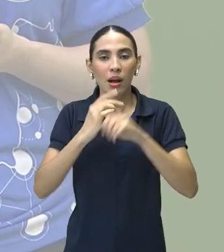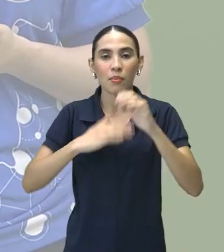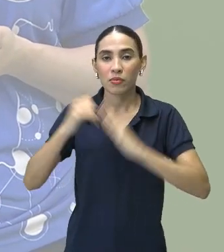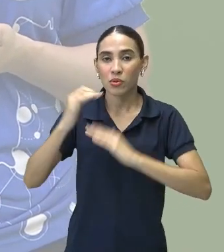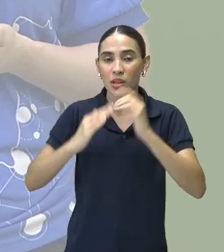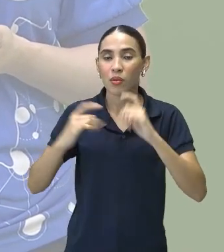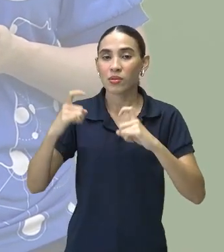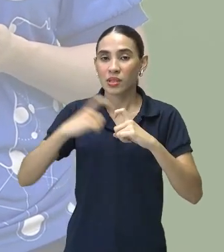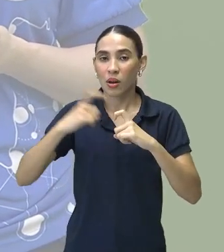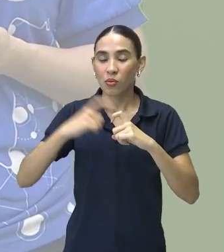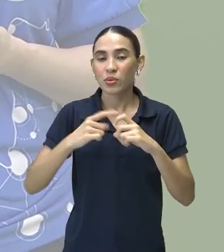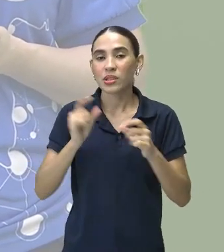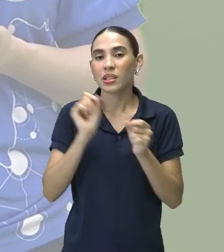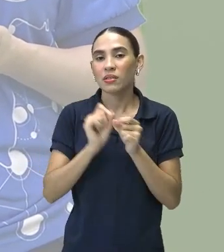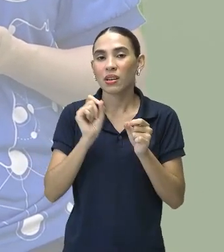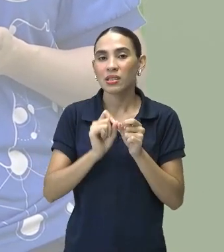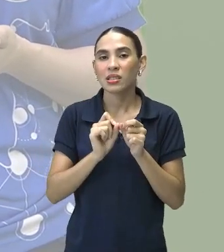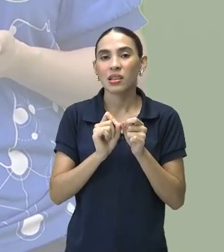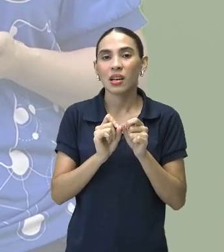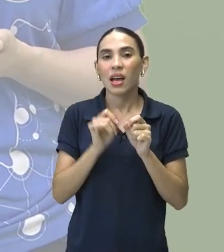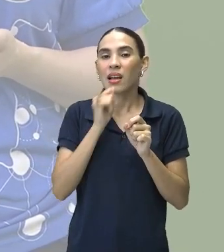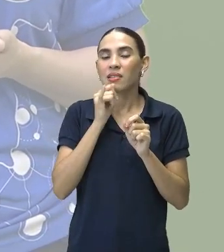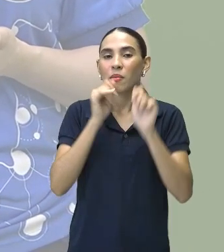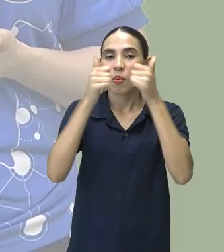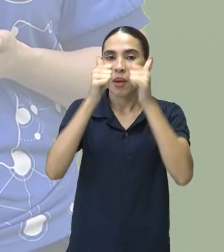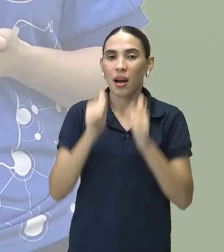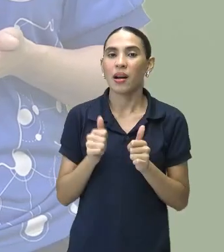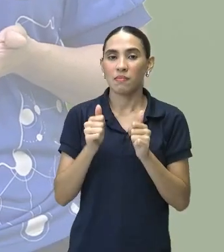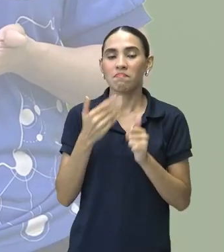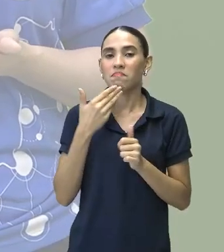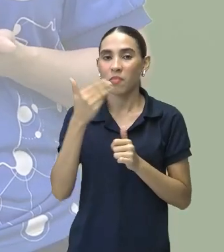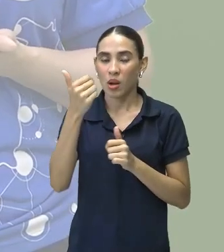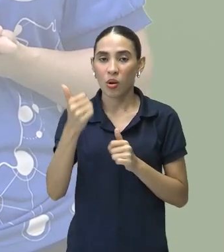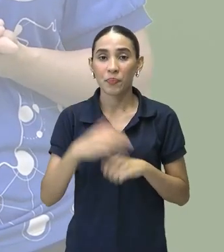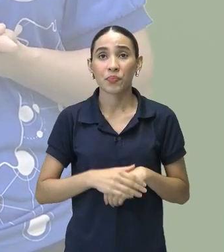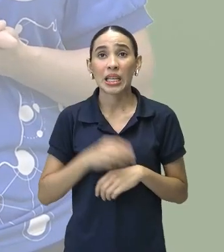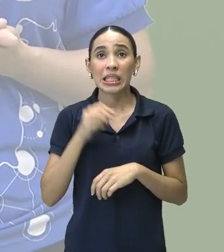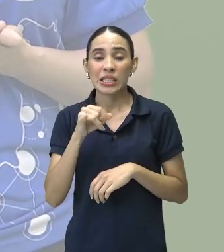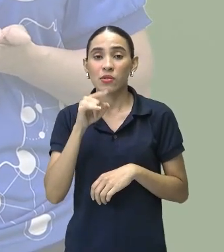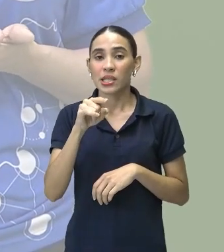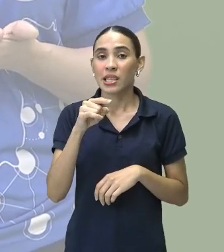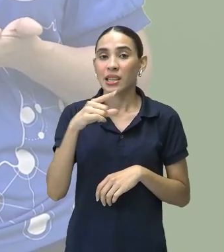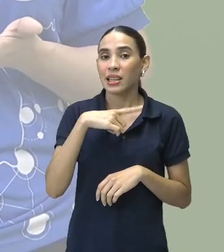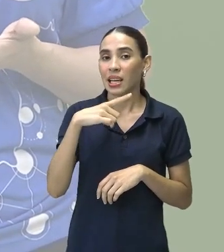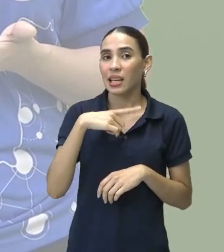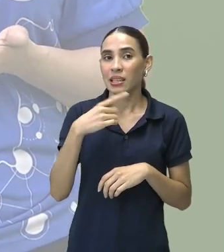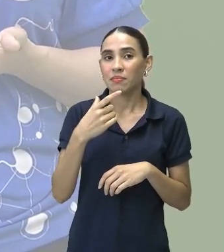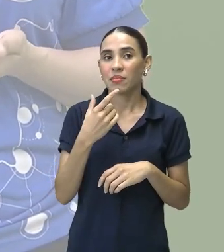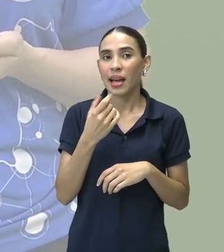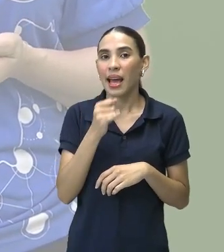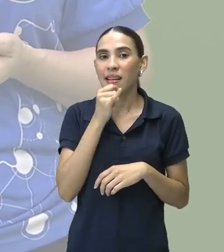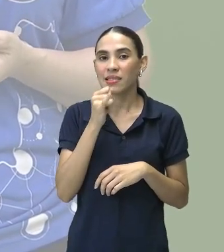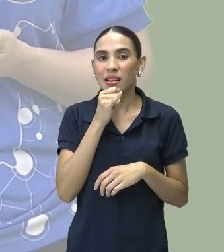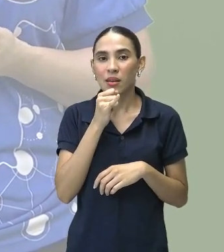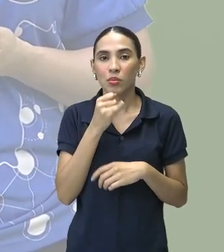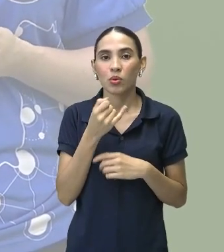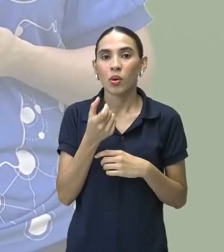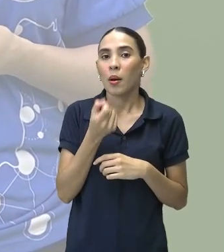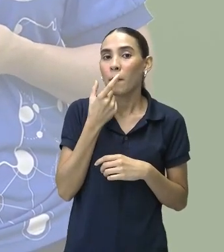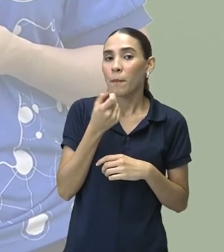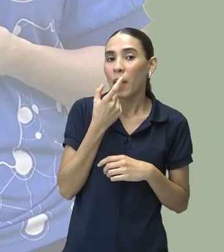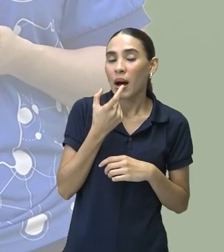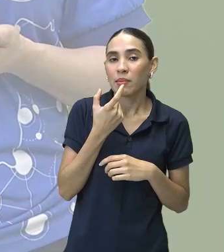o médico, e fazer essa investigação da melhor forma possível. Vá que você tenha intolerância ao medicamento que ele está